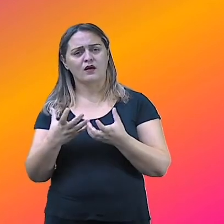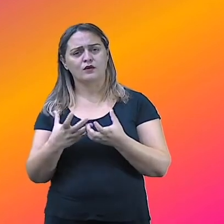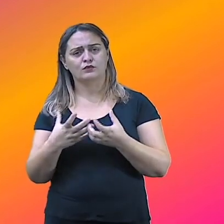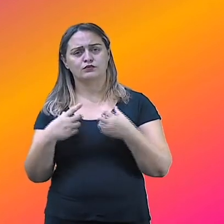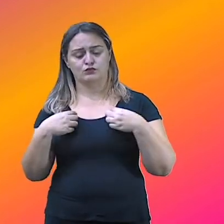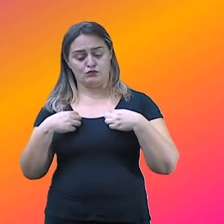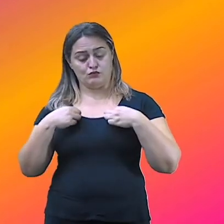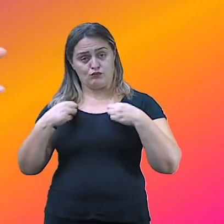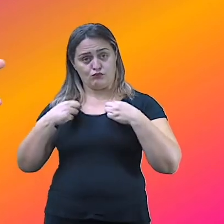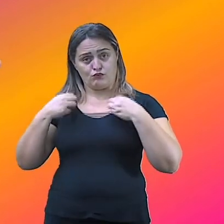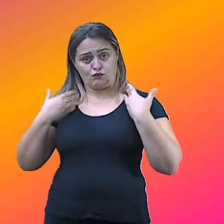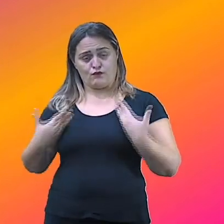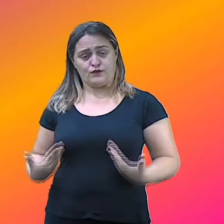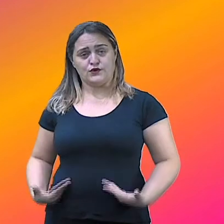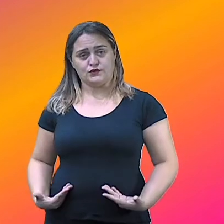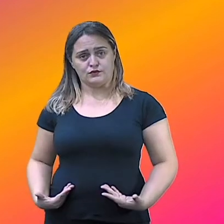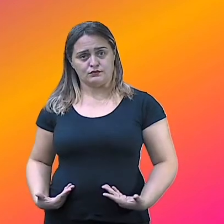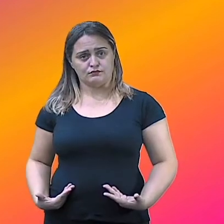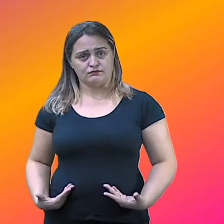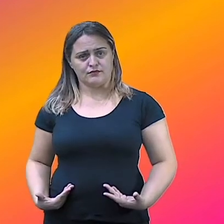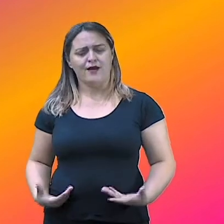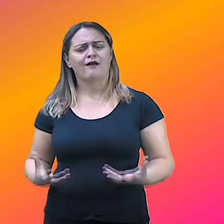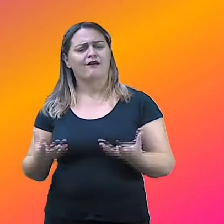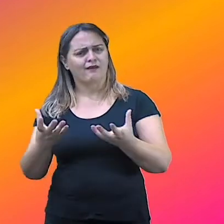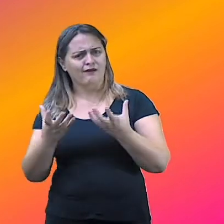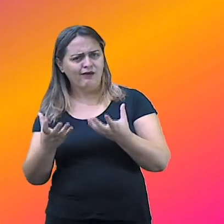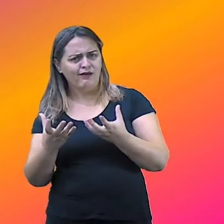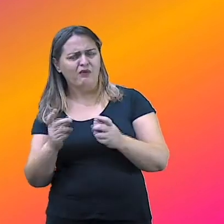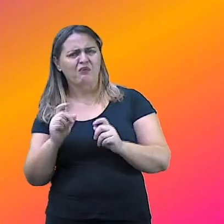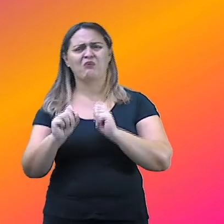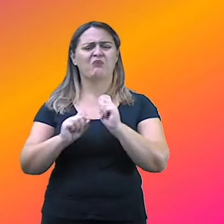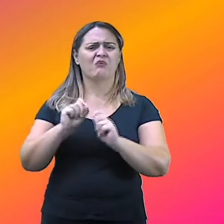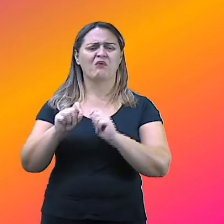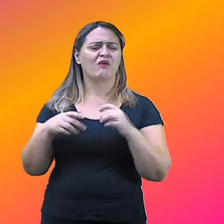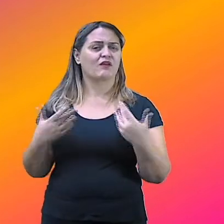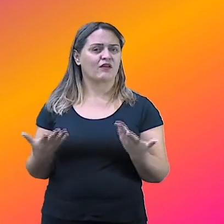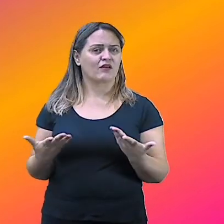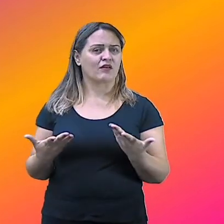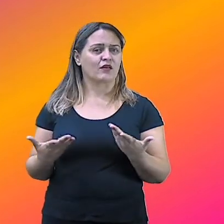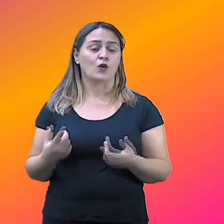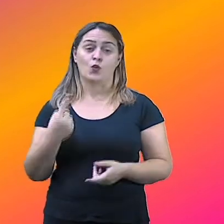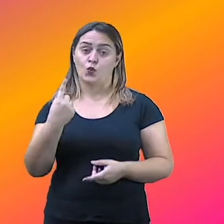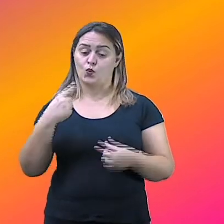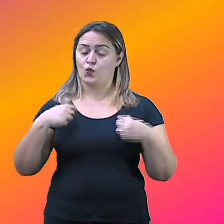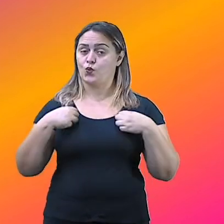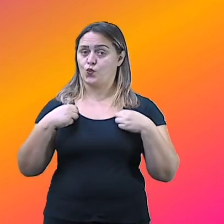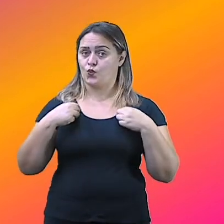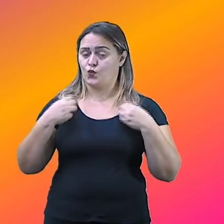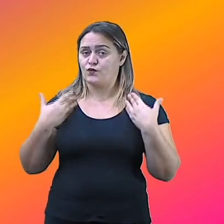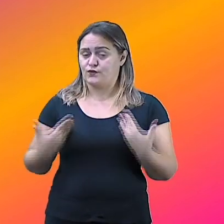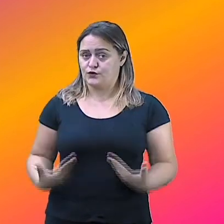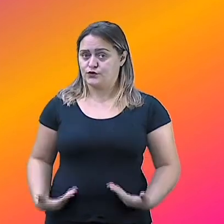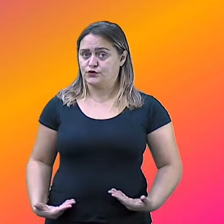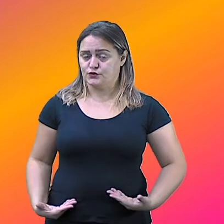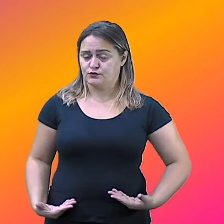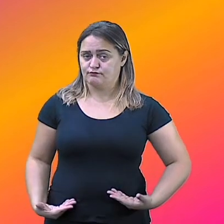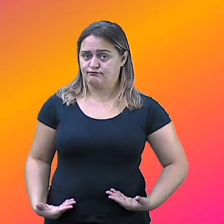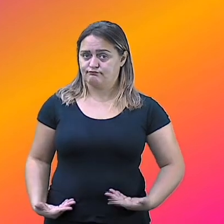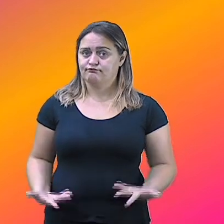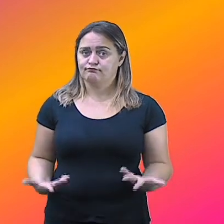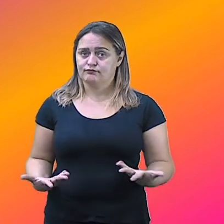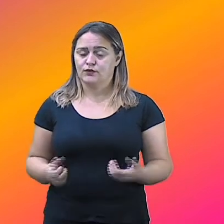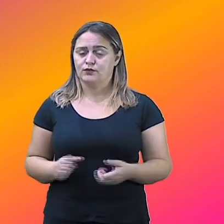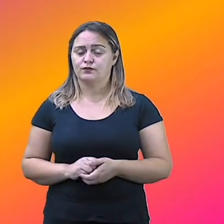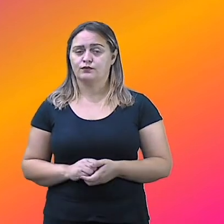vestido. Quem quer, quer alguma coisa. O quê? Um vestido. Portanto, aí, um vestido é o